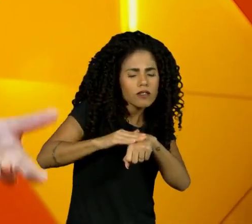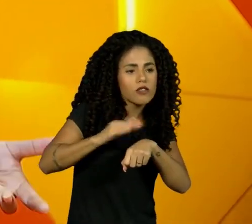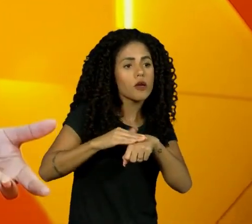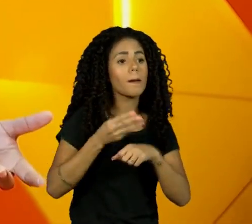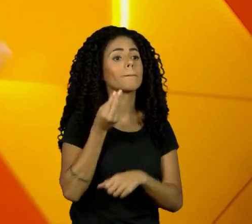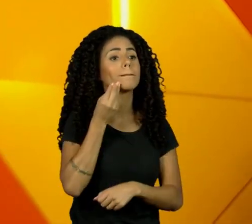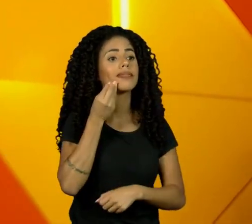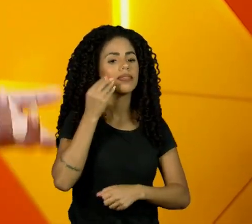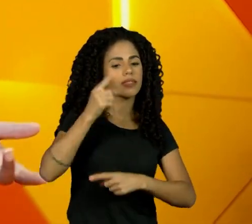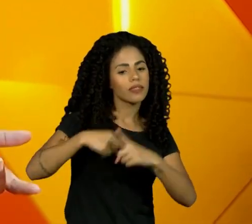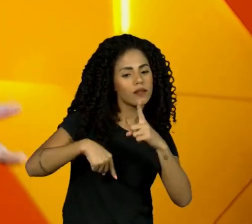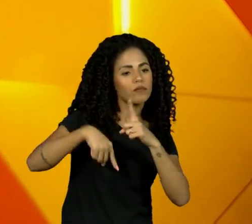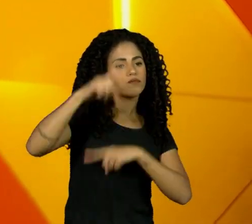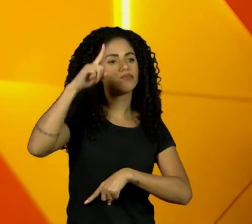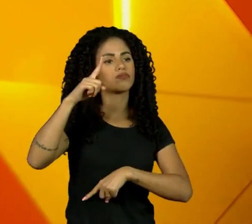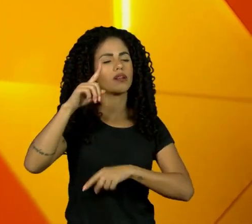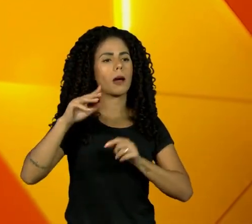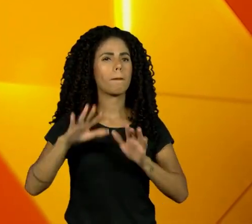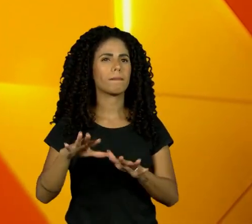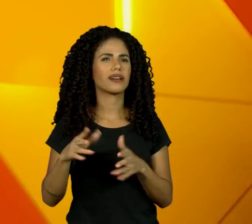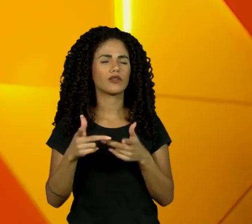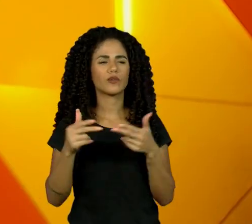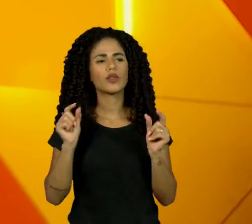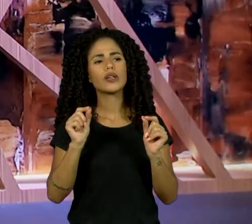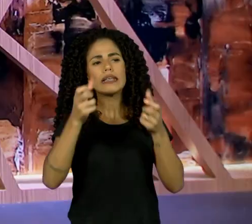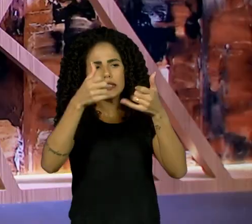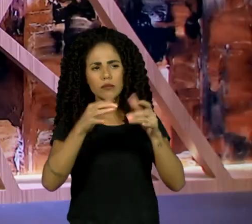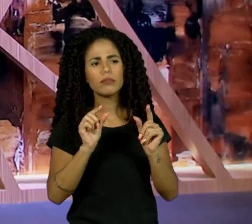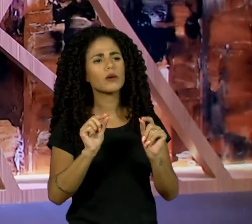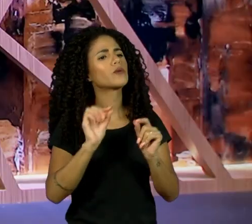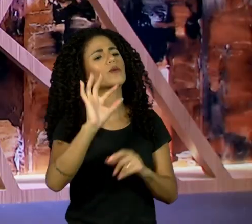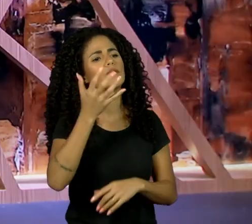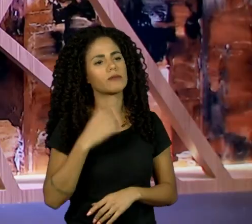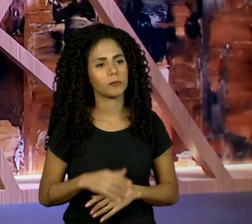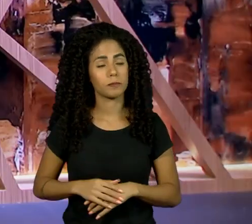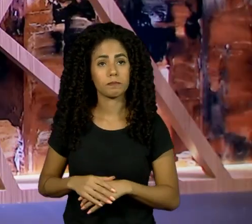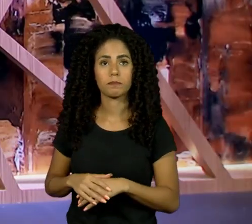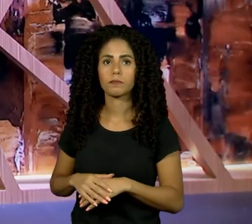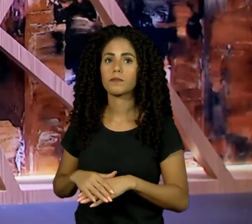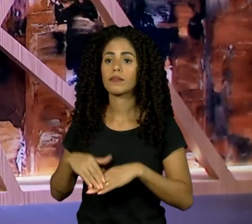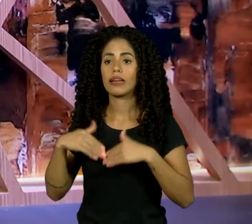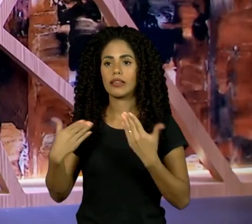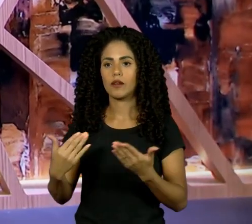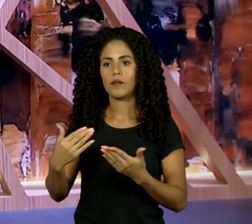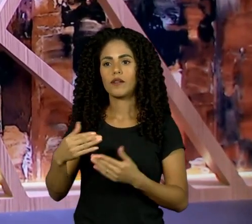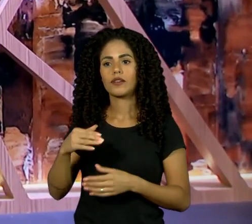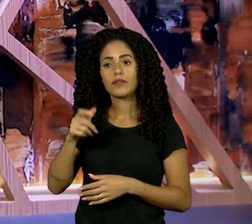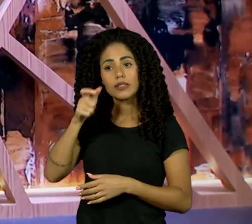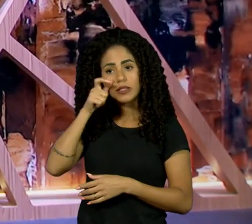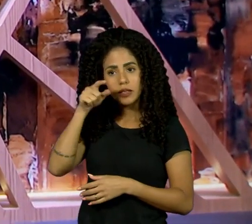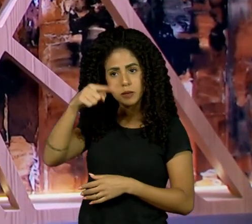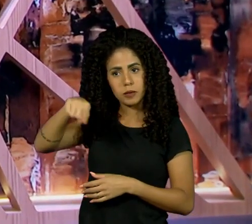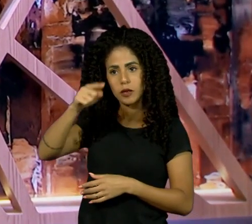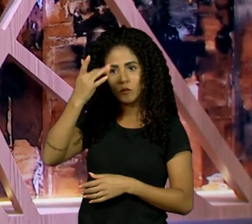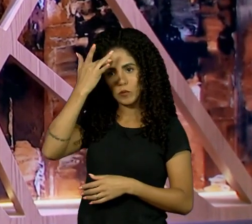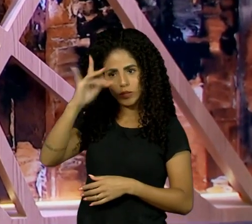ter sucesso e que você não estava disposto. Conta um pouco para mim aí desse momento. Exatamente. Para quem não assistiu o vídeo, eu fiz um vídeo falando que